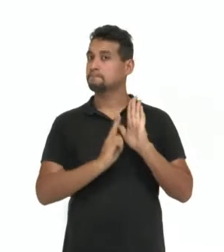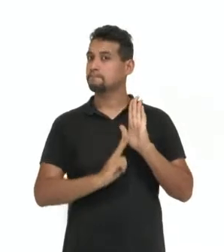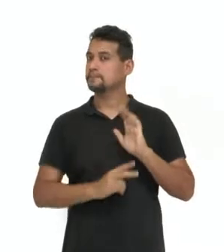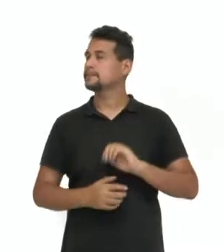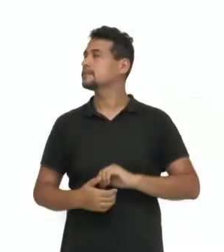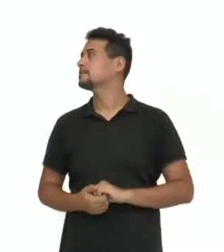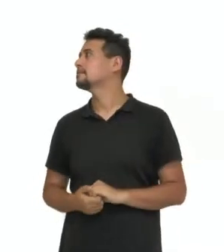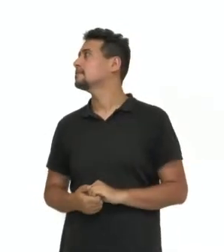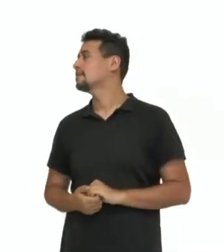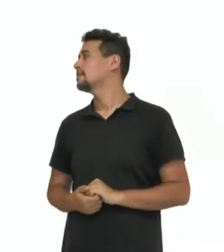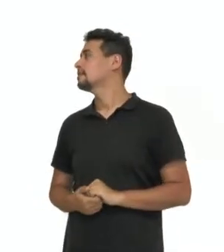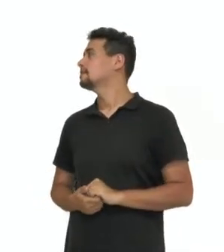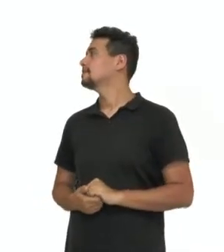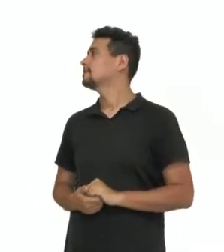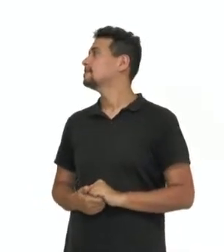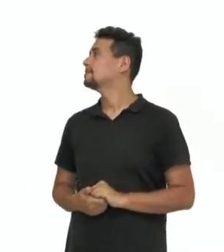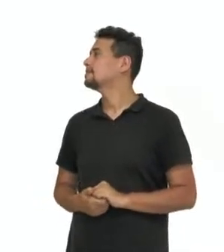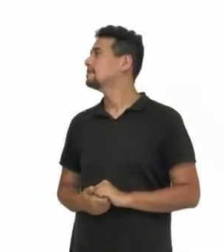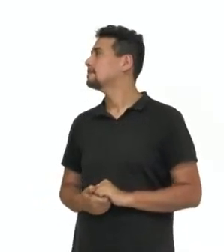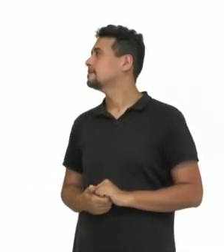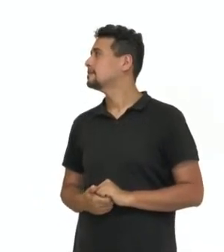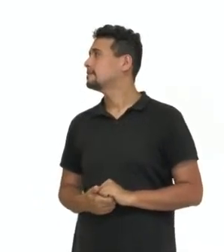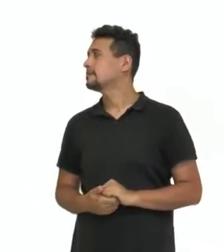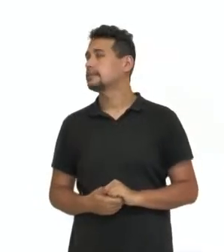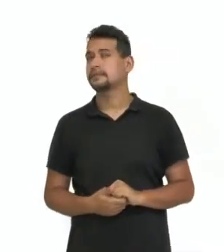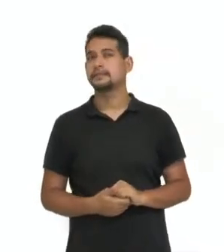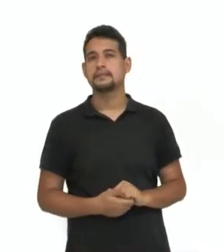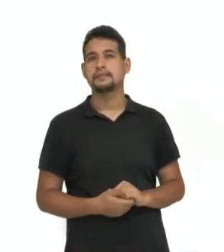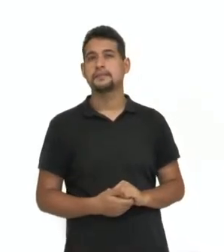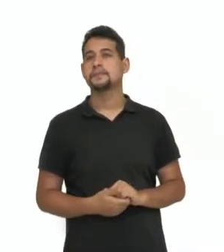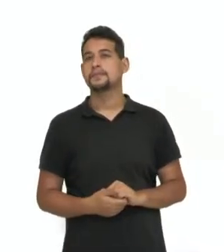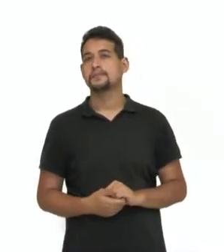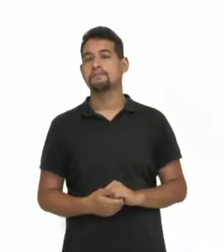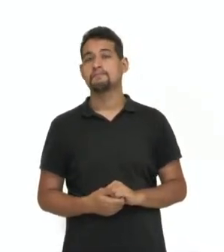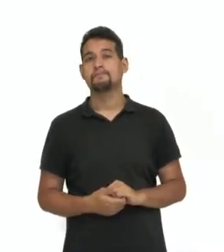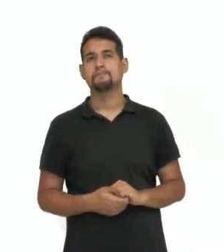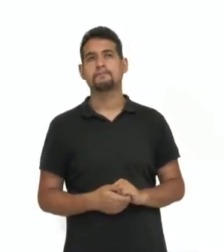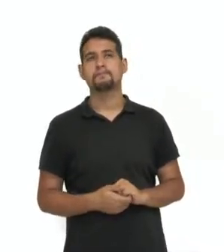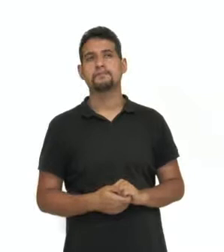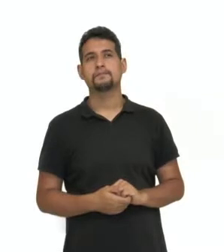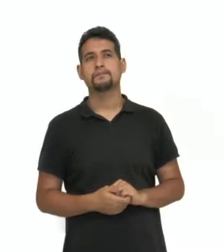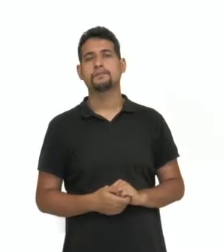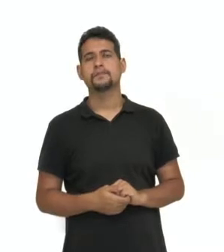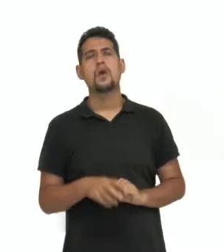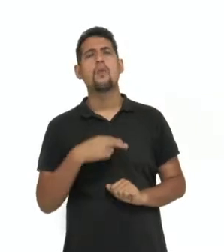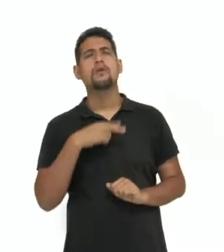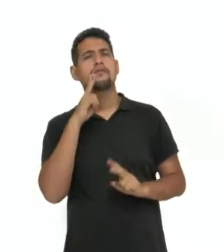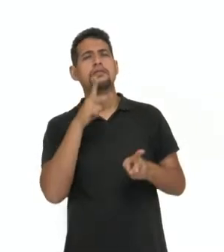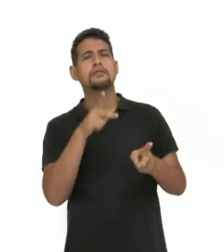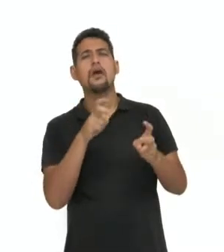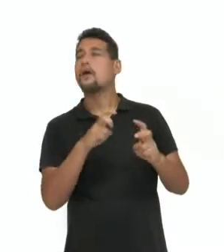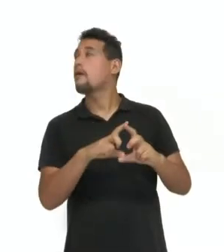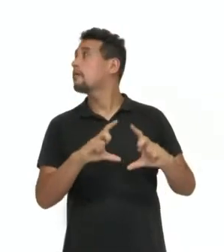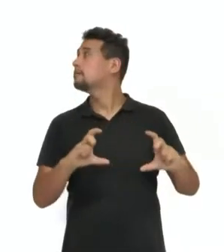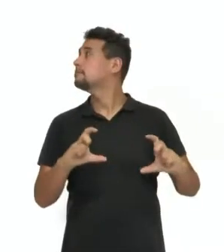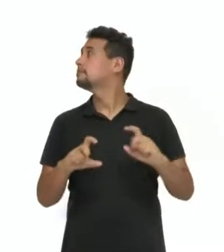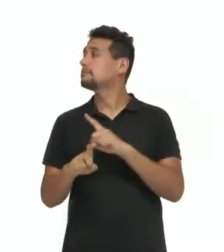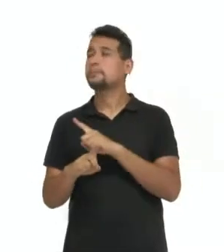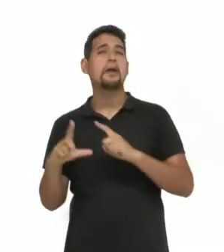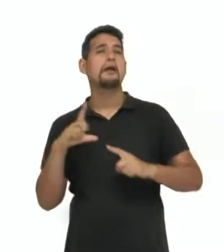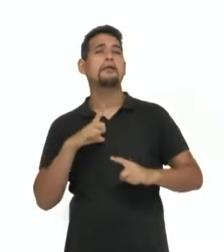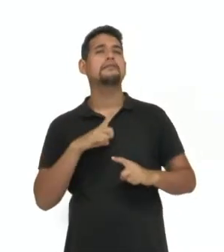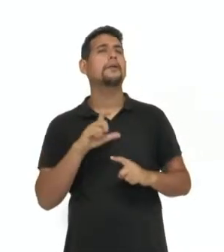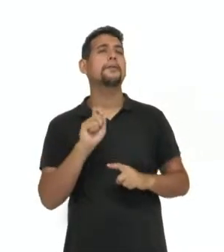Bueno, chicos, además de Caperucita Roja, ¿cuál personaje también pertenece